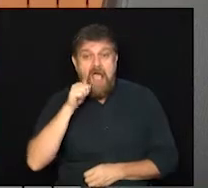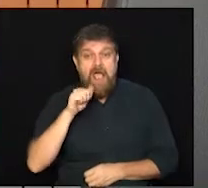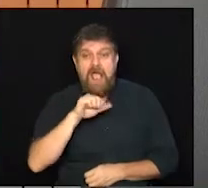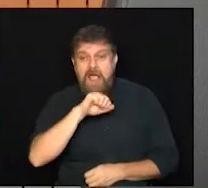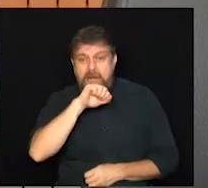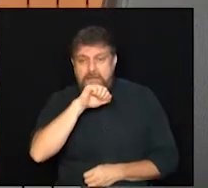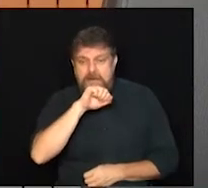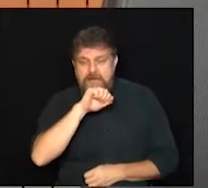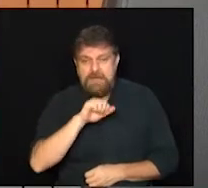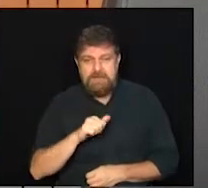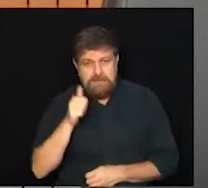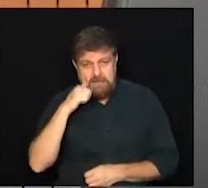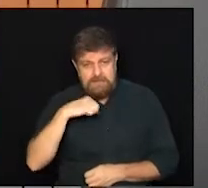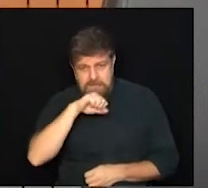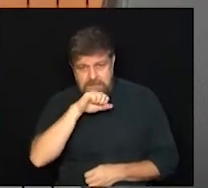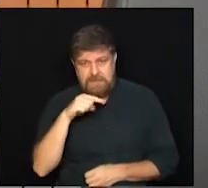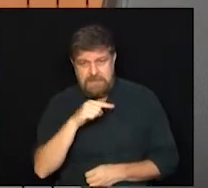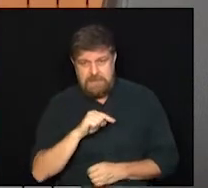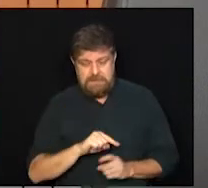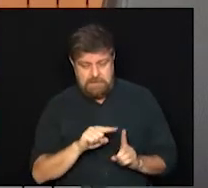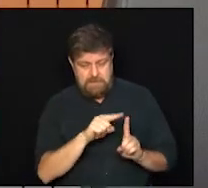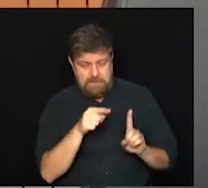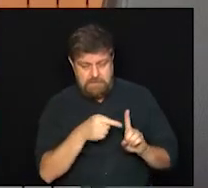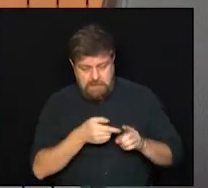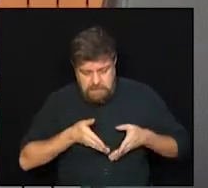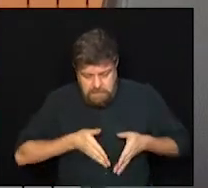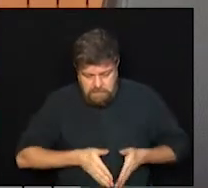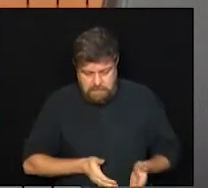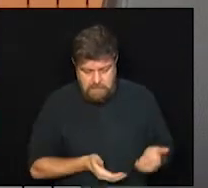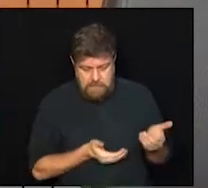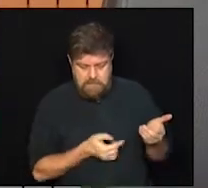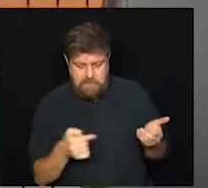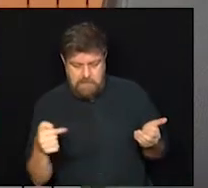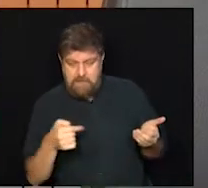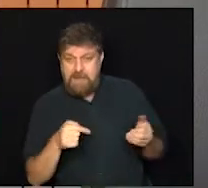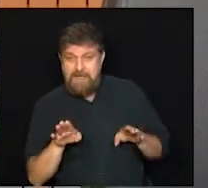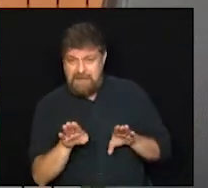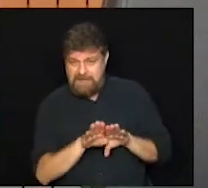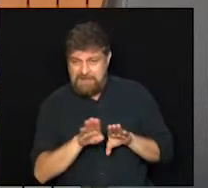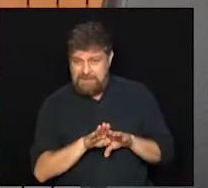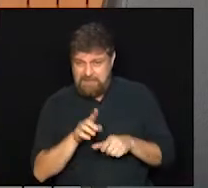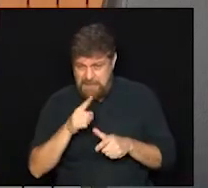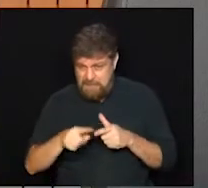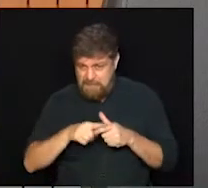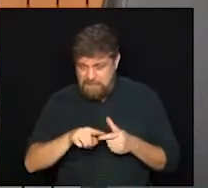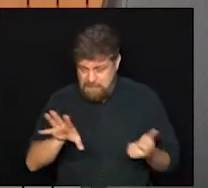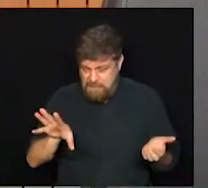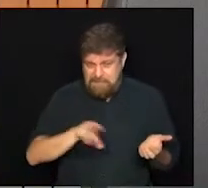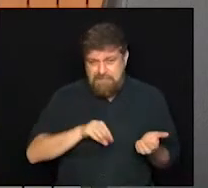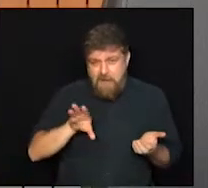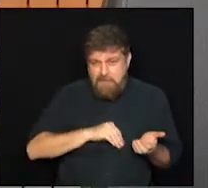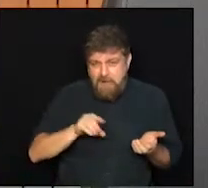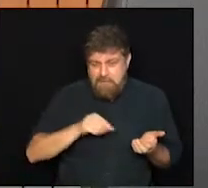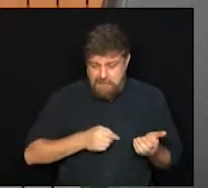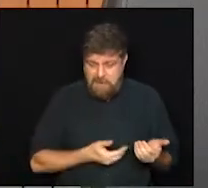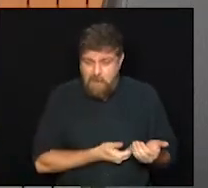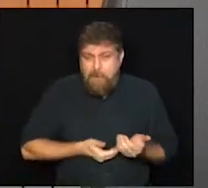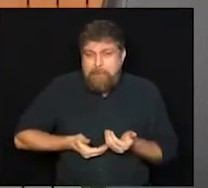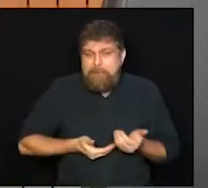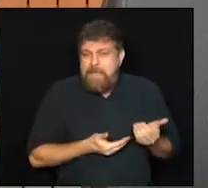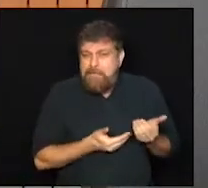isso tem influência também nos recém-nascidos ou não? E se tem que ter algum cuidado depois